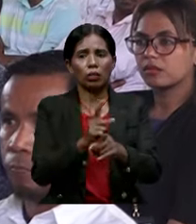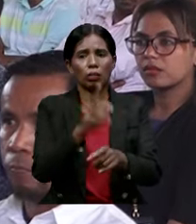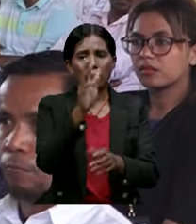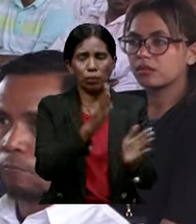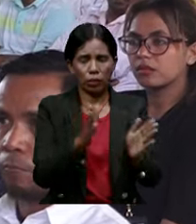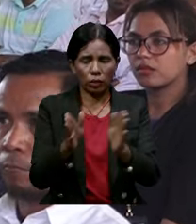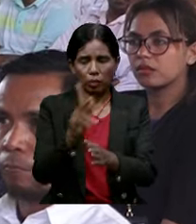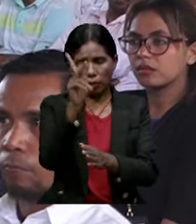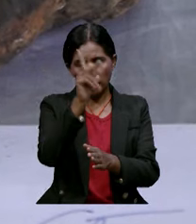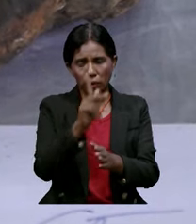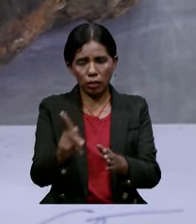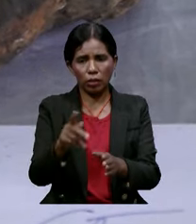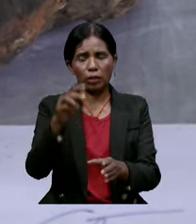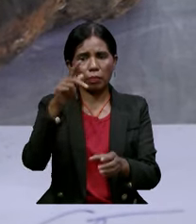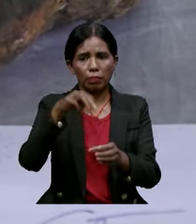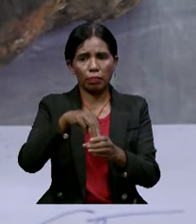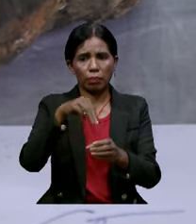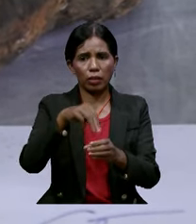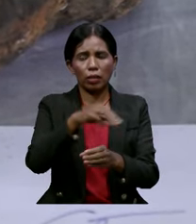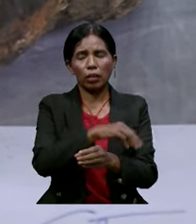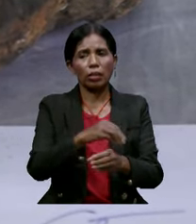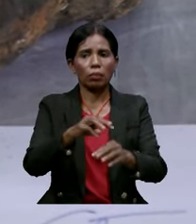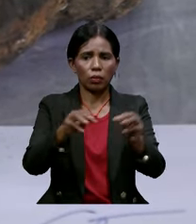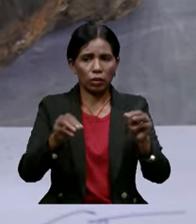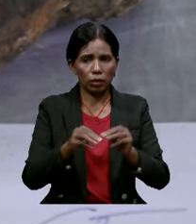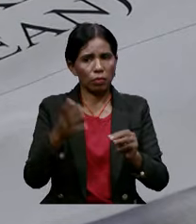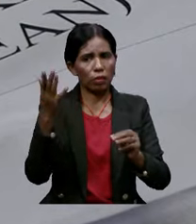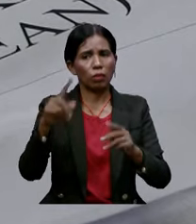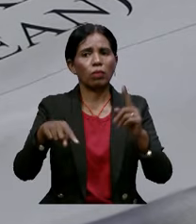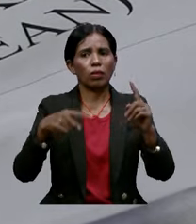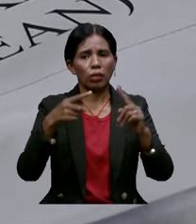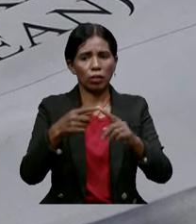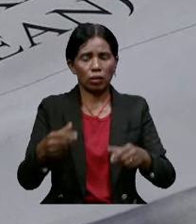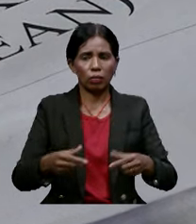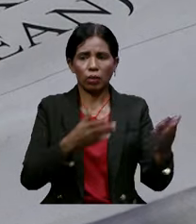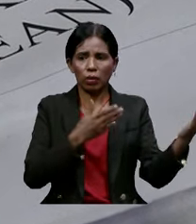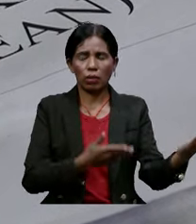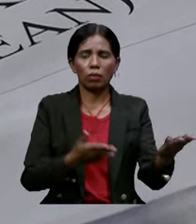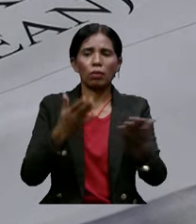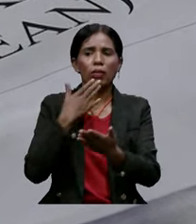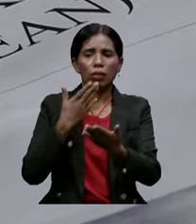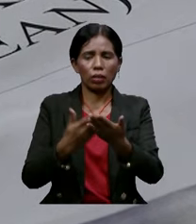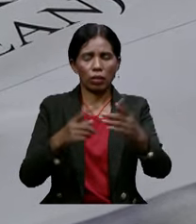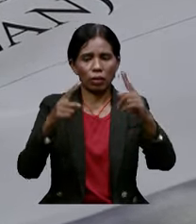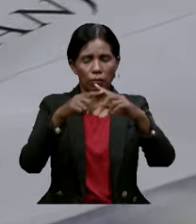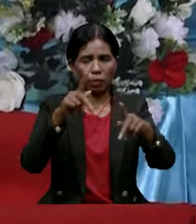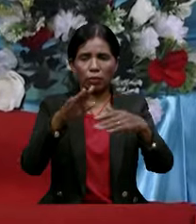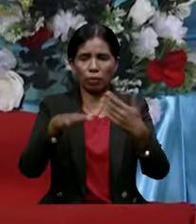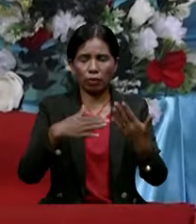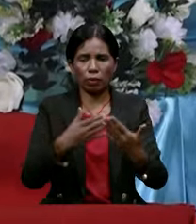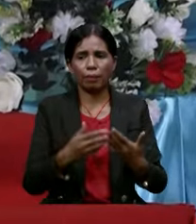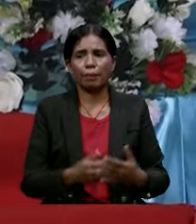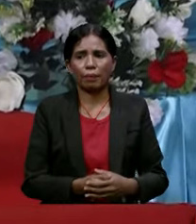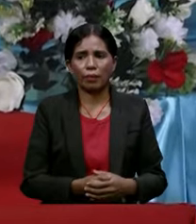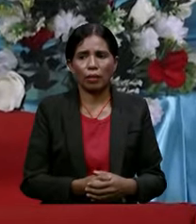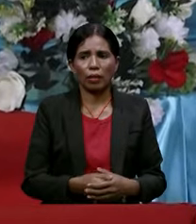recursos minerais metálicos e o município refere, onde não vai ir a explorar, belelor e benefício do povo. Ia